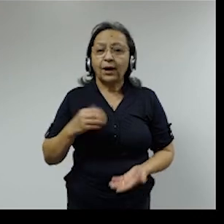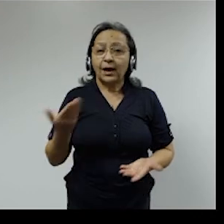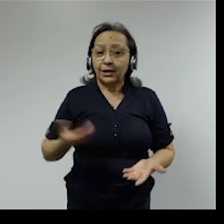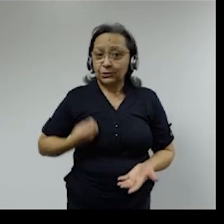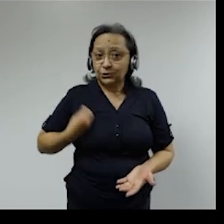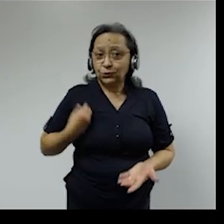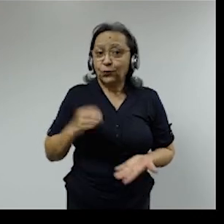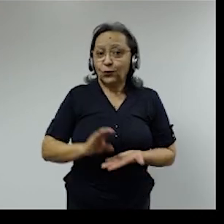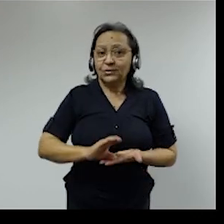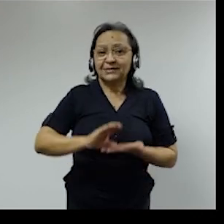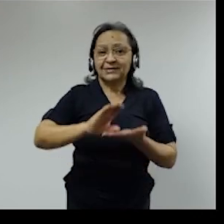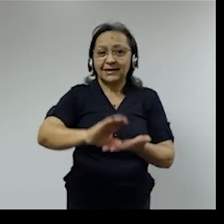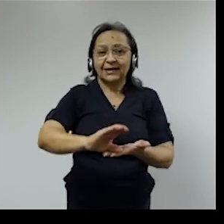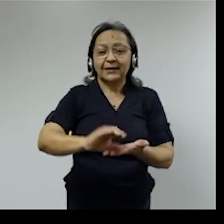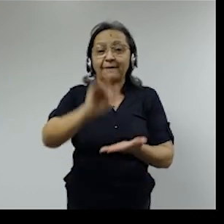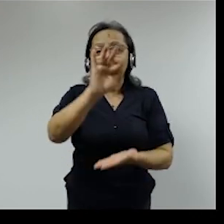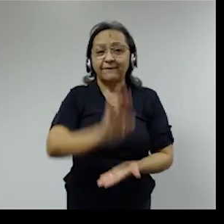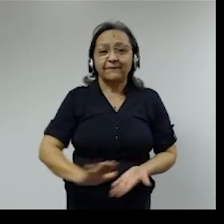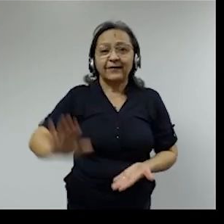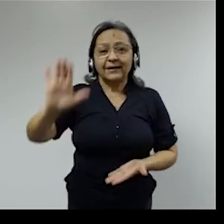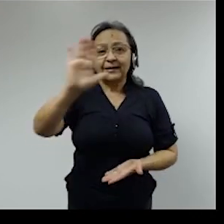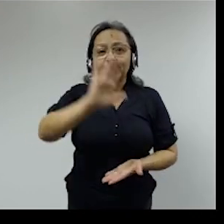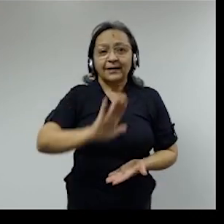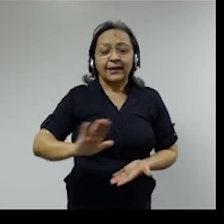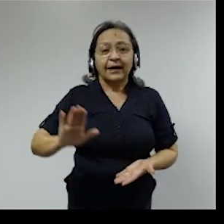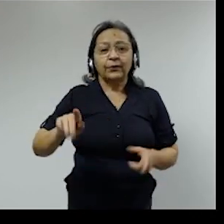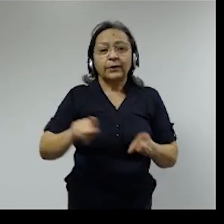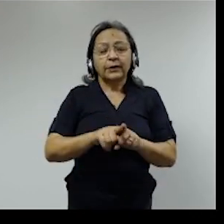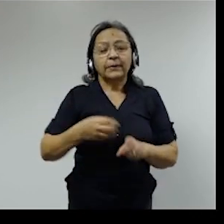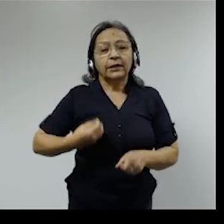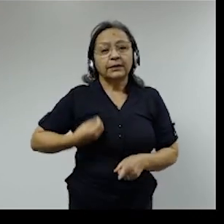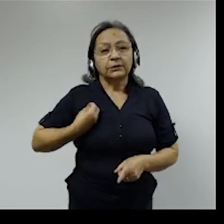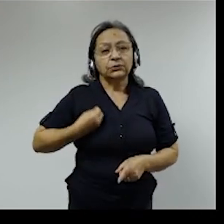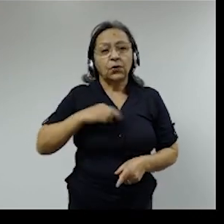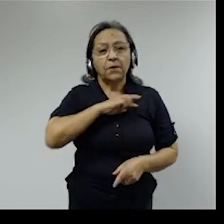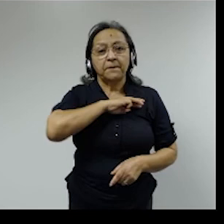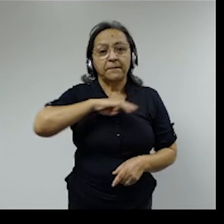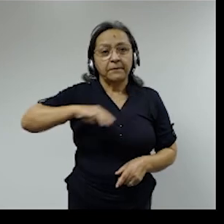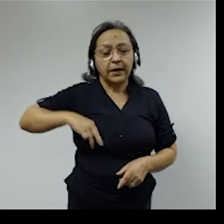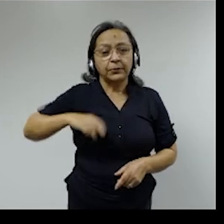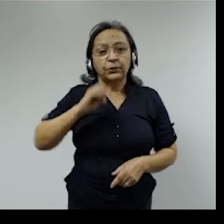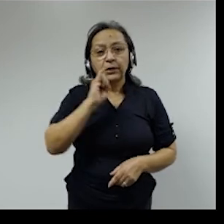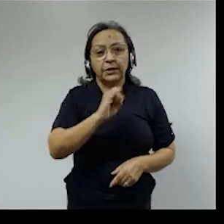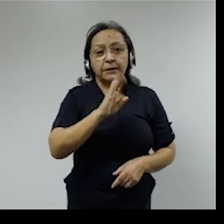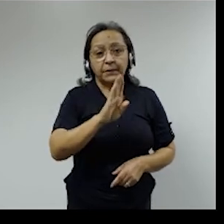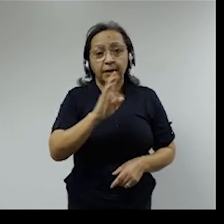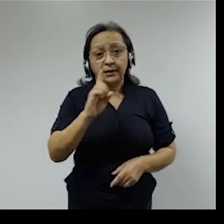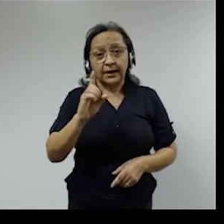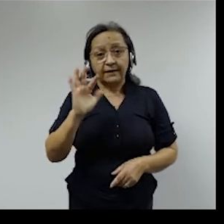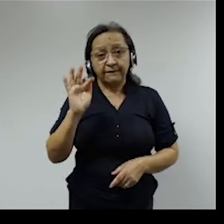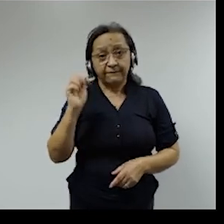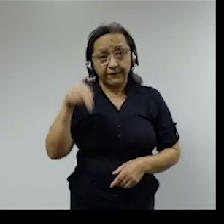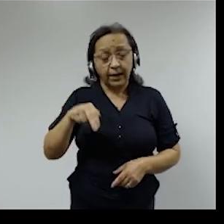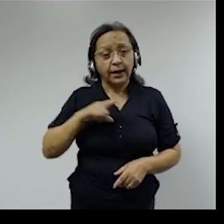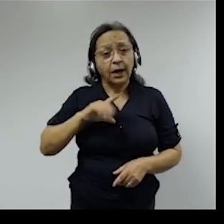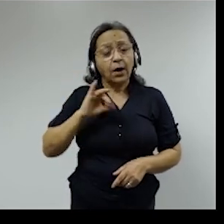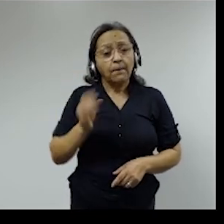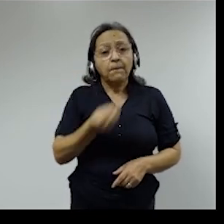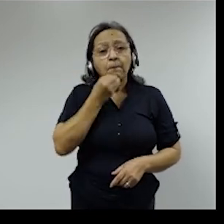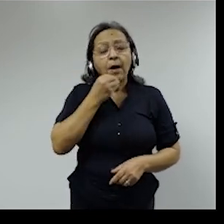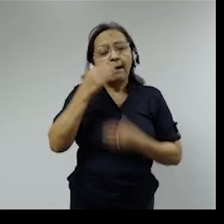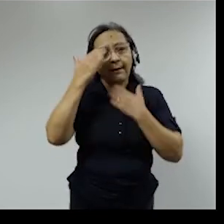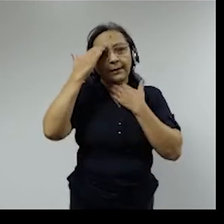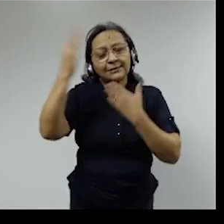Estou conselheira federal e sou membro do IBDFAM. Quero, na oportunidade, agradecer o